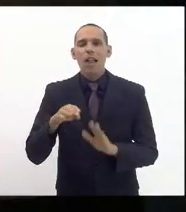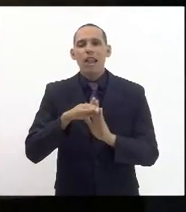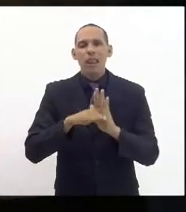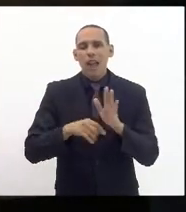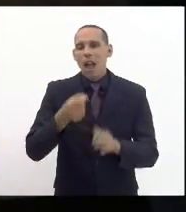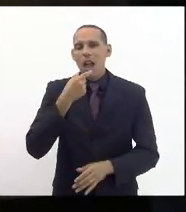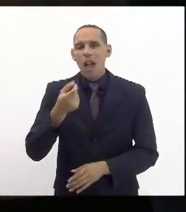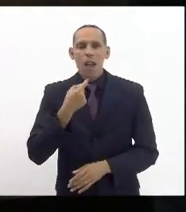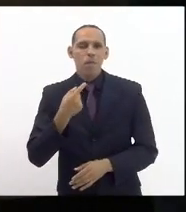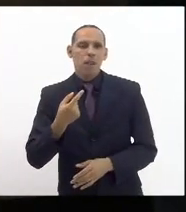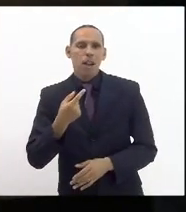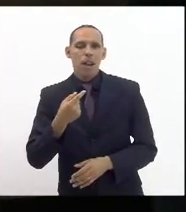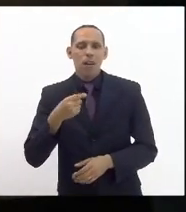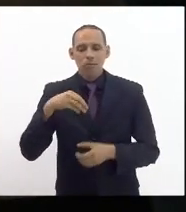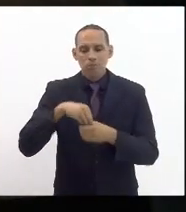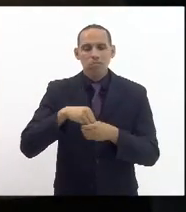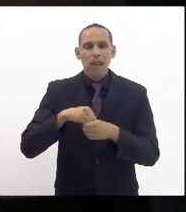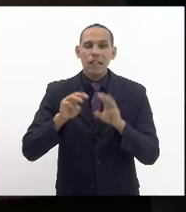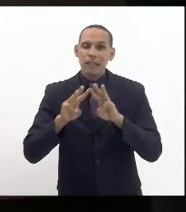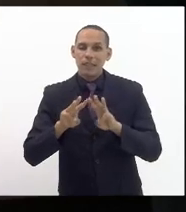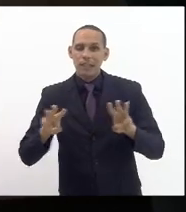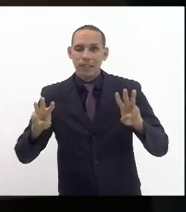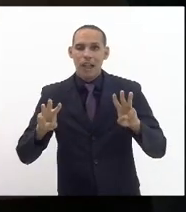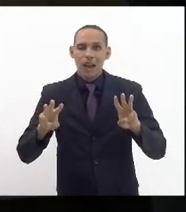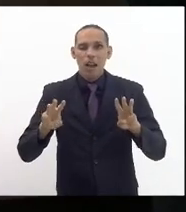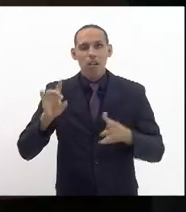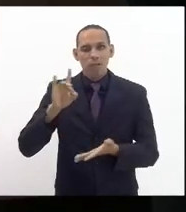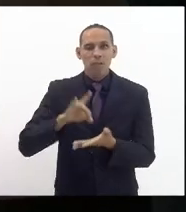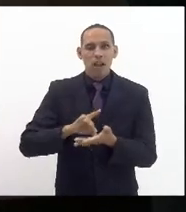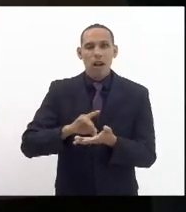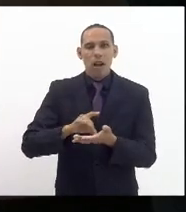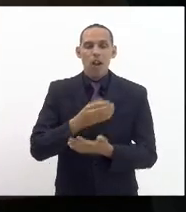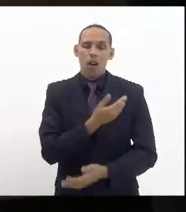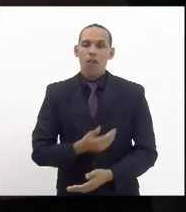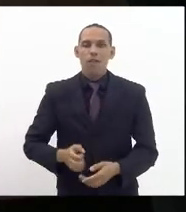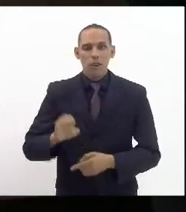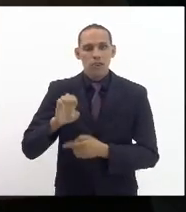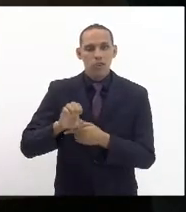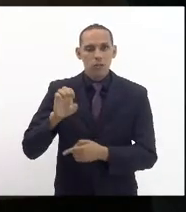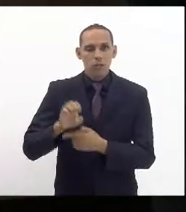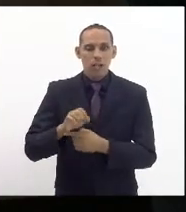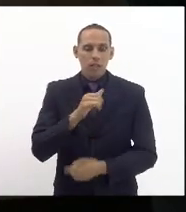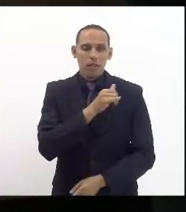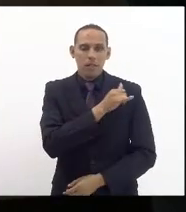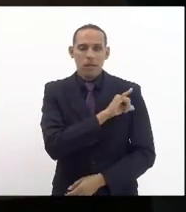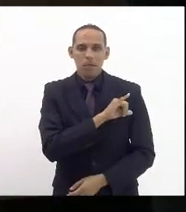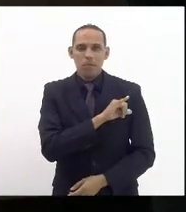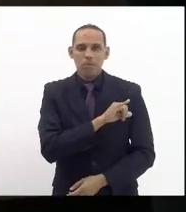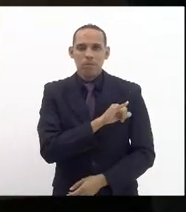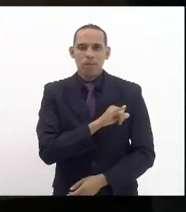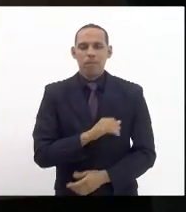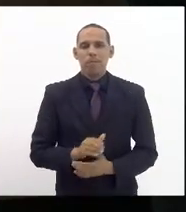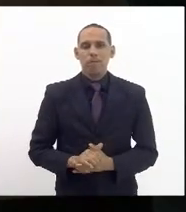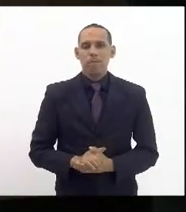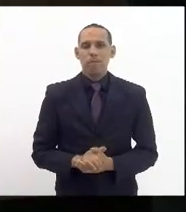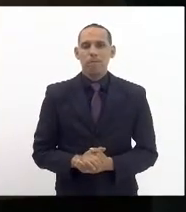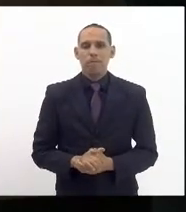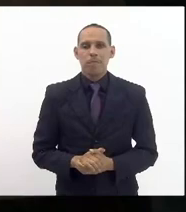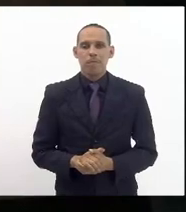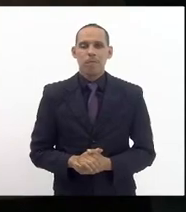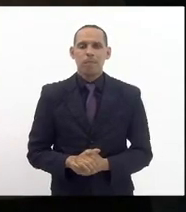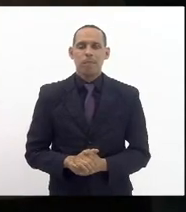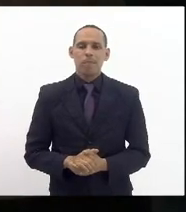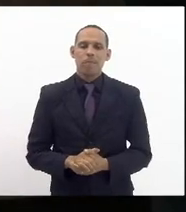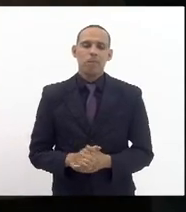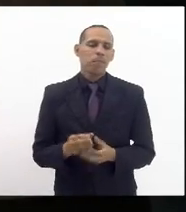de saúde no site oficial do governo do estado do Rio de Janeiro, na forma que especifica.